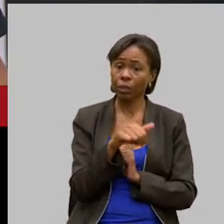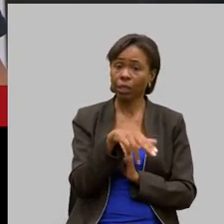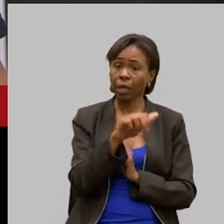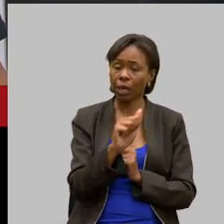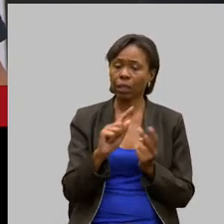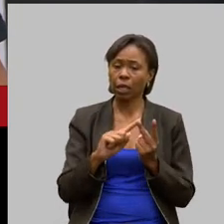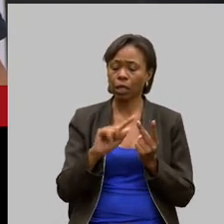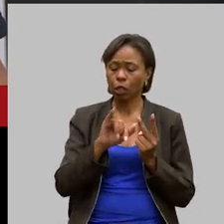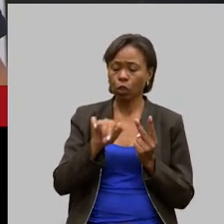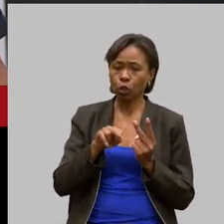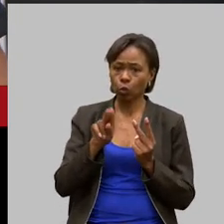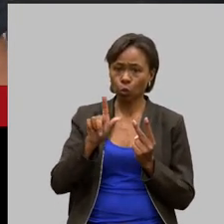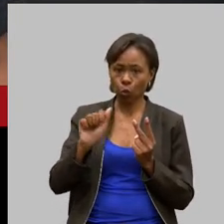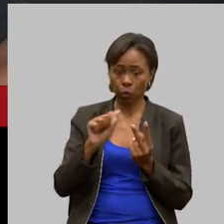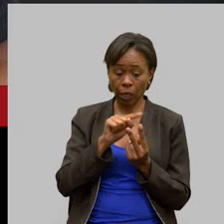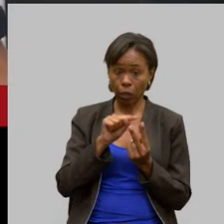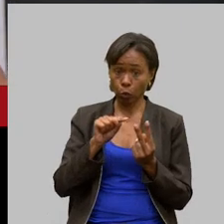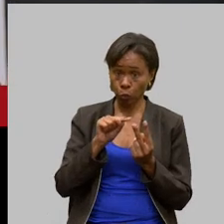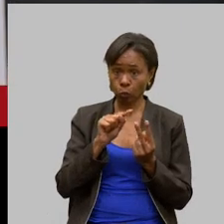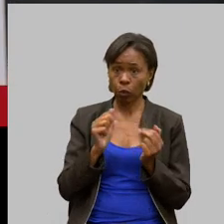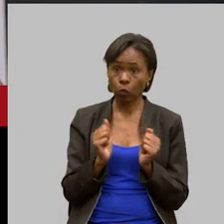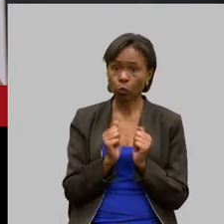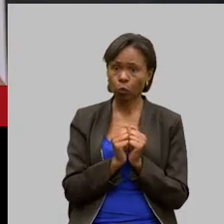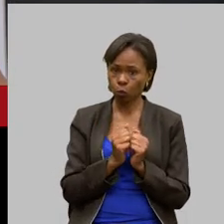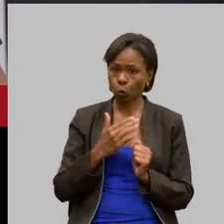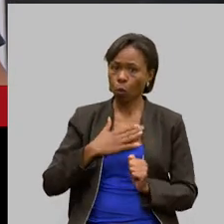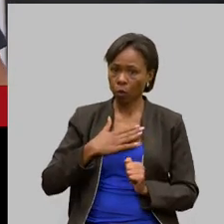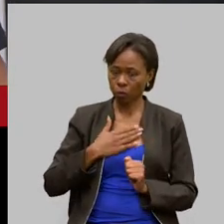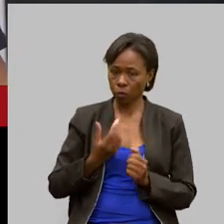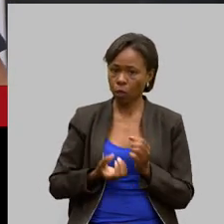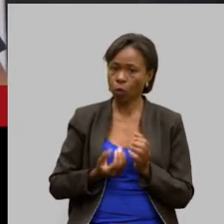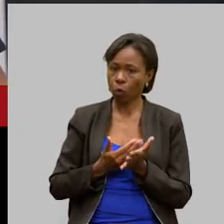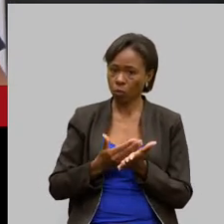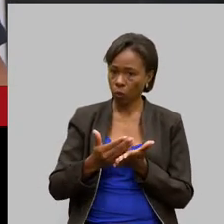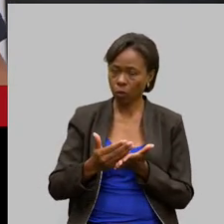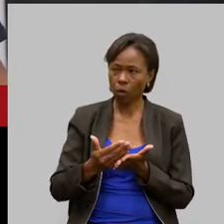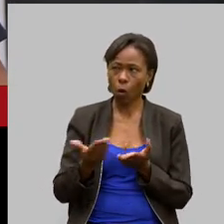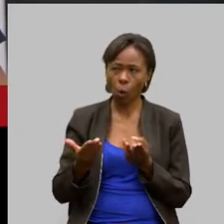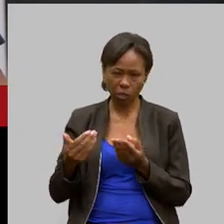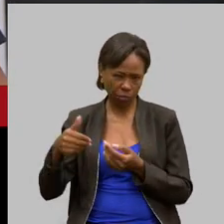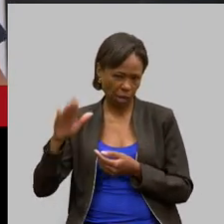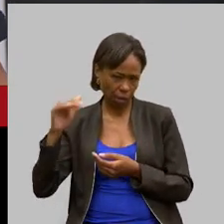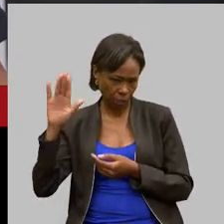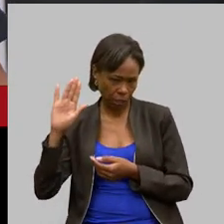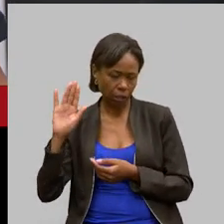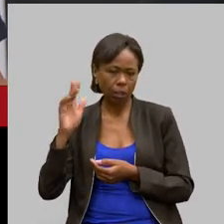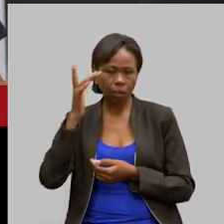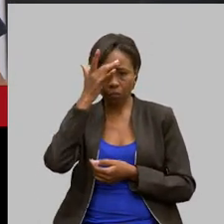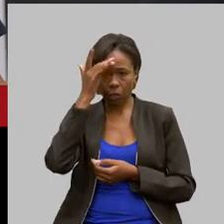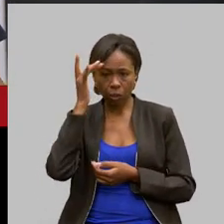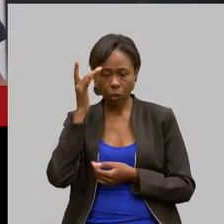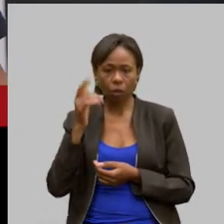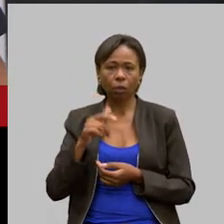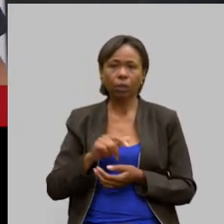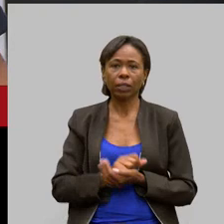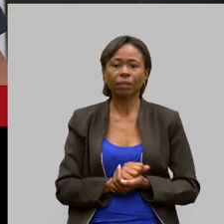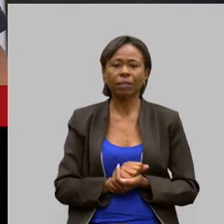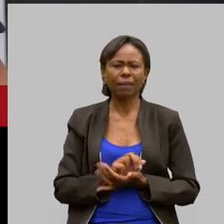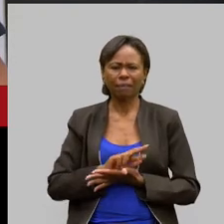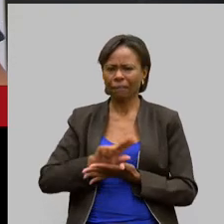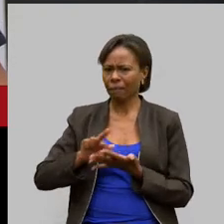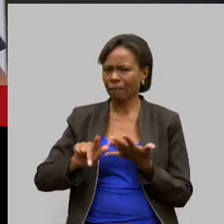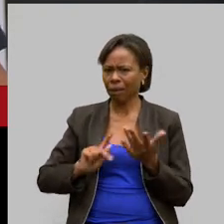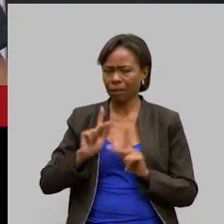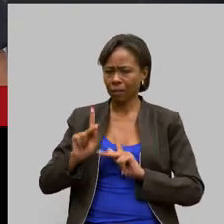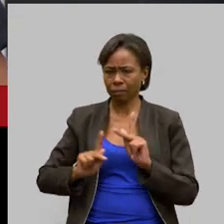comigo hoje eh entraram outras pessoas juntos também tem a lis a ises né Não vou falar todo